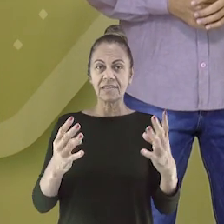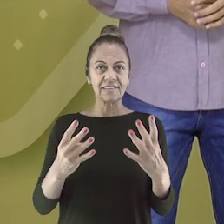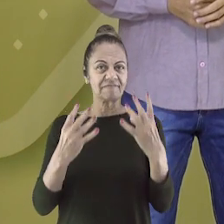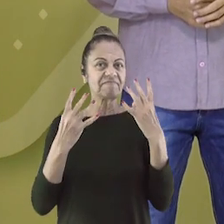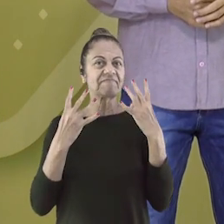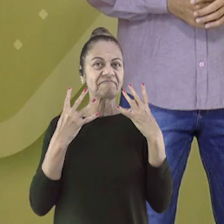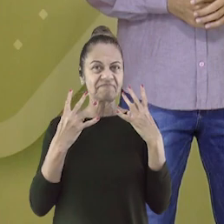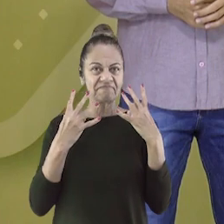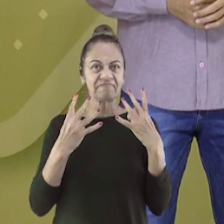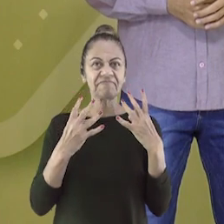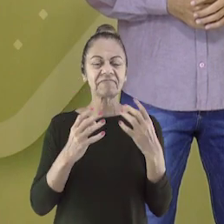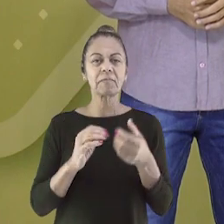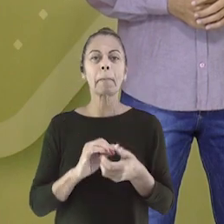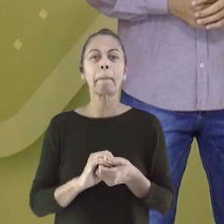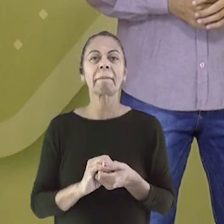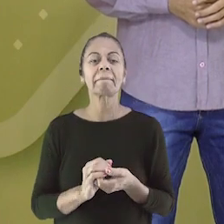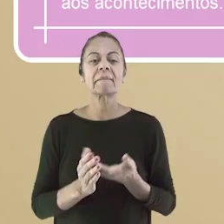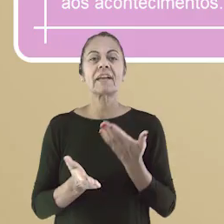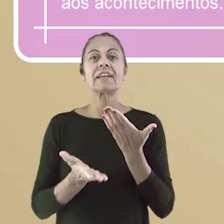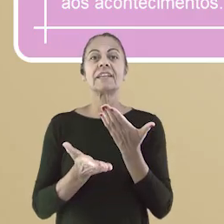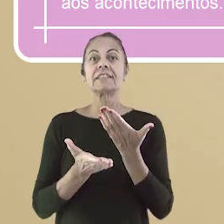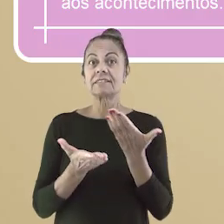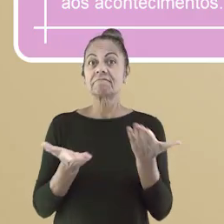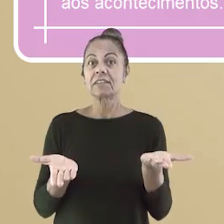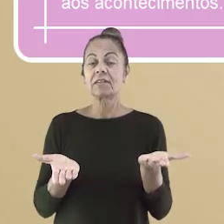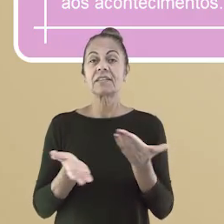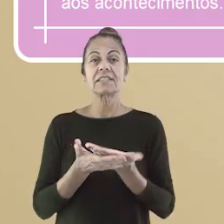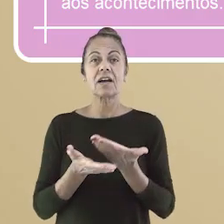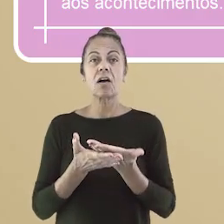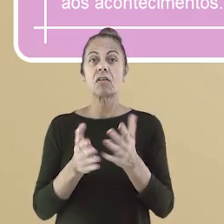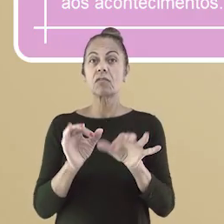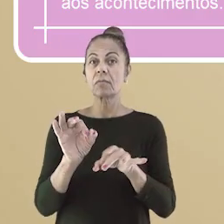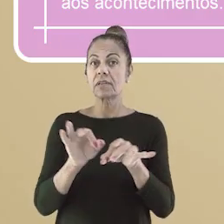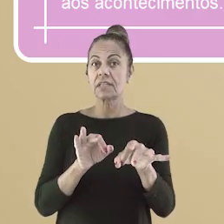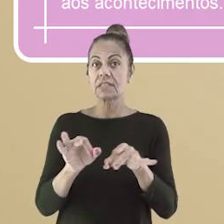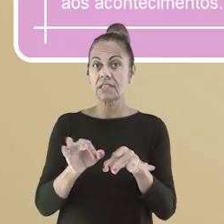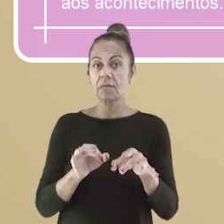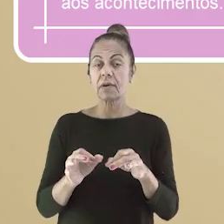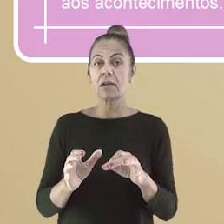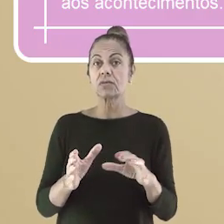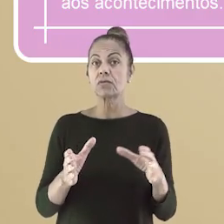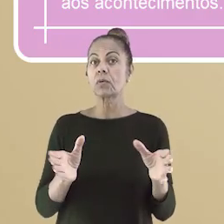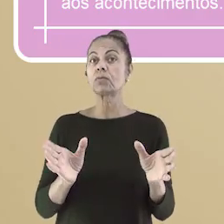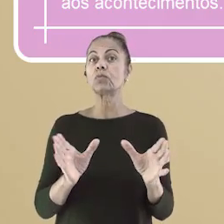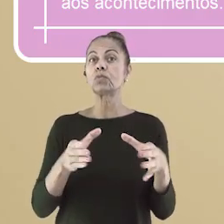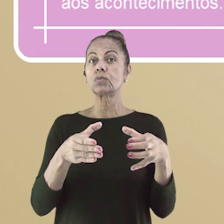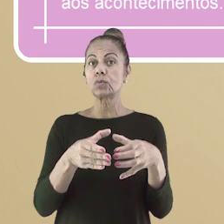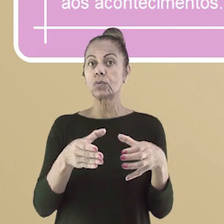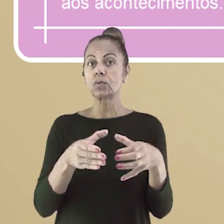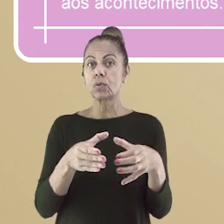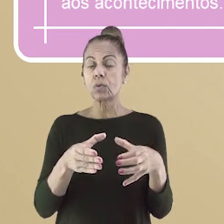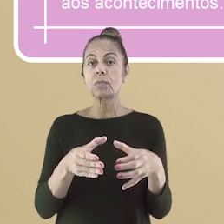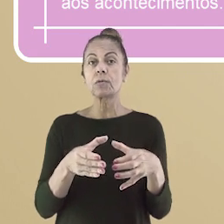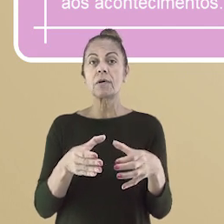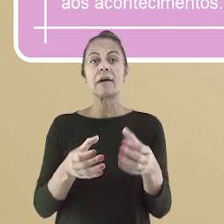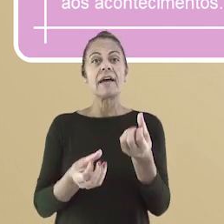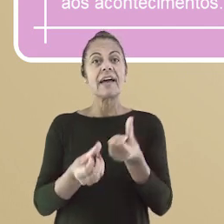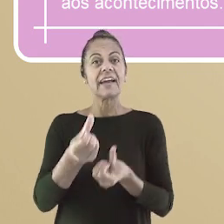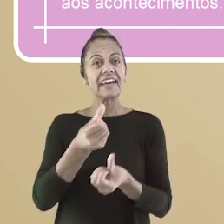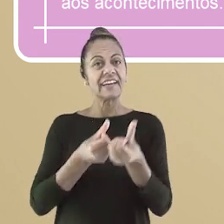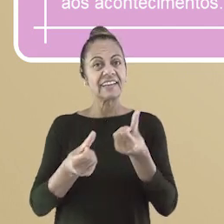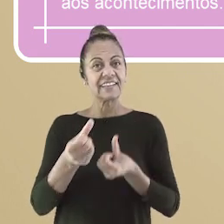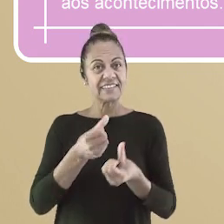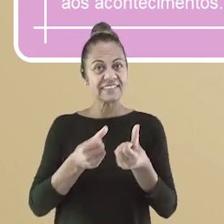professoras que estiverem nos acompanhando. É isso aí, essa aula foi planejada para os anos finais do ensino fundamental e para a